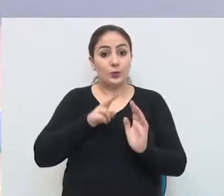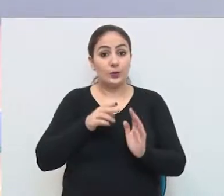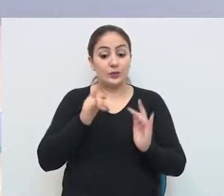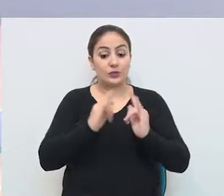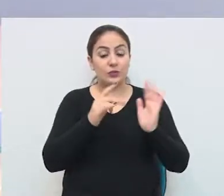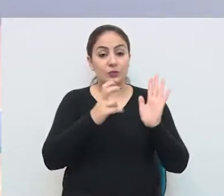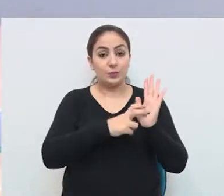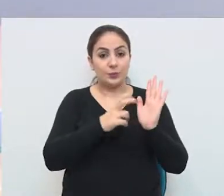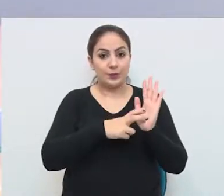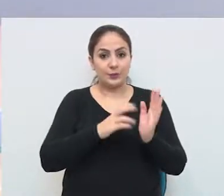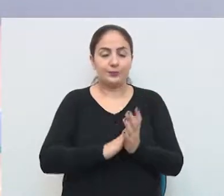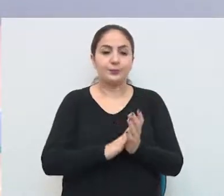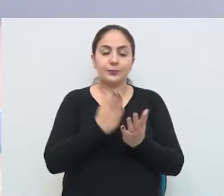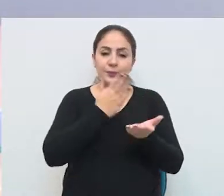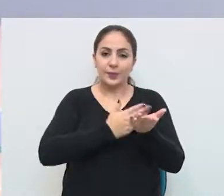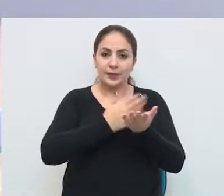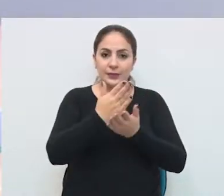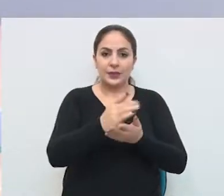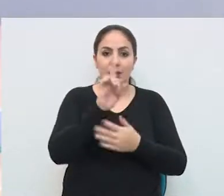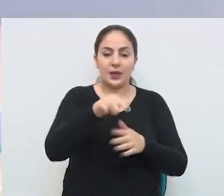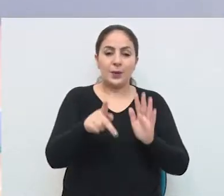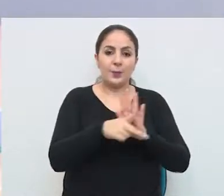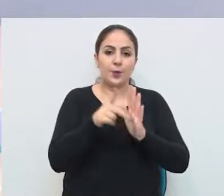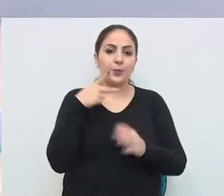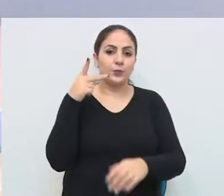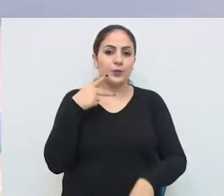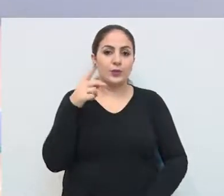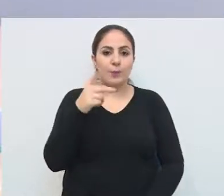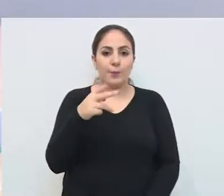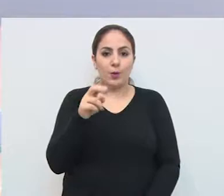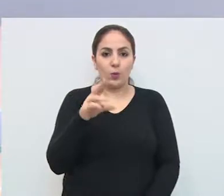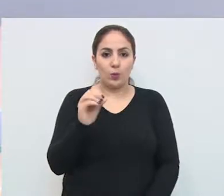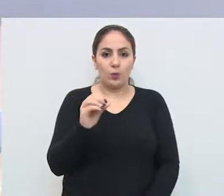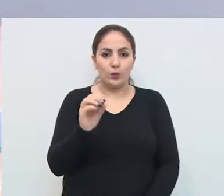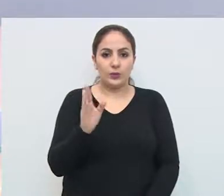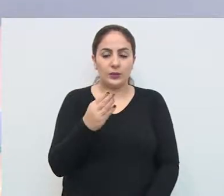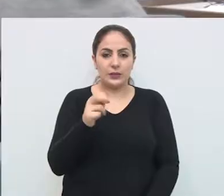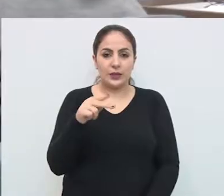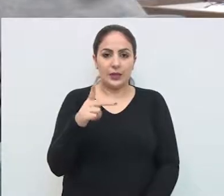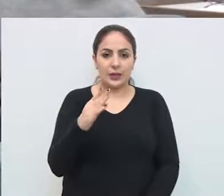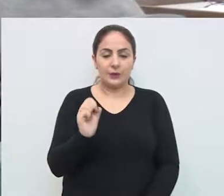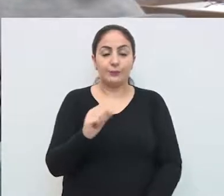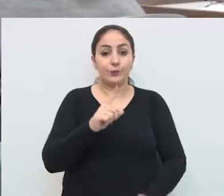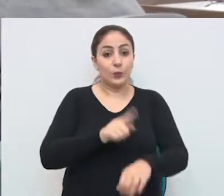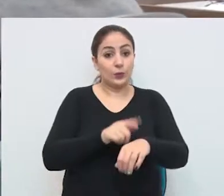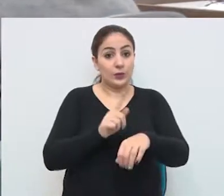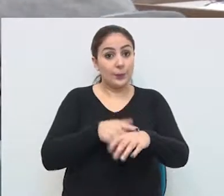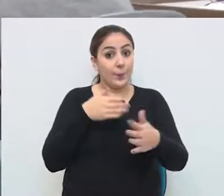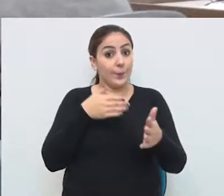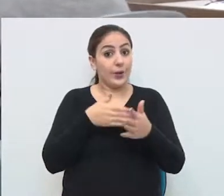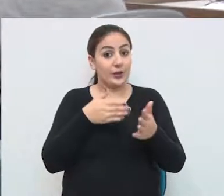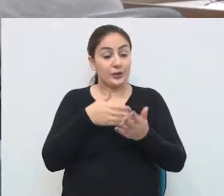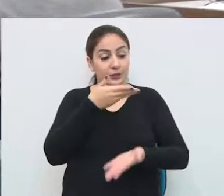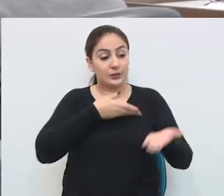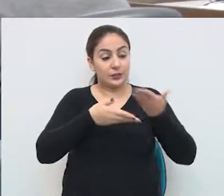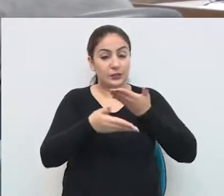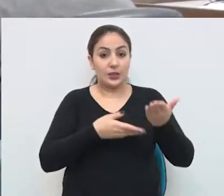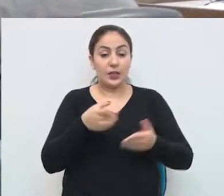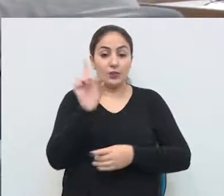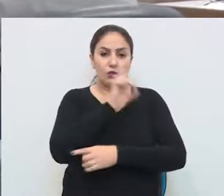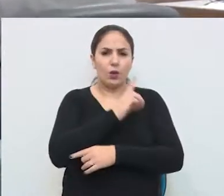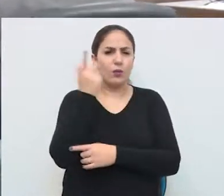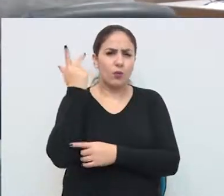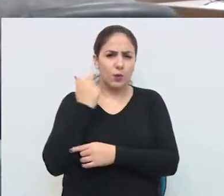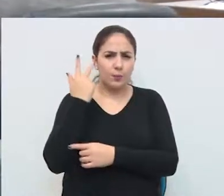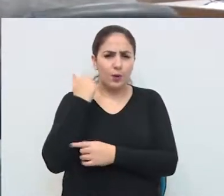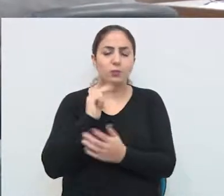nas instituições bancárias. A iniciativa é do vereador Paulo Necli. O tempo máximo para o atendimento em